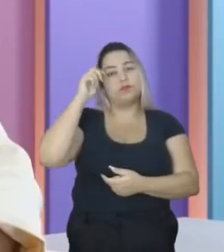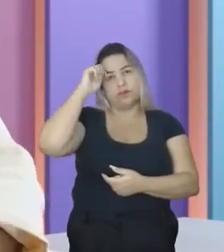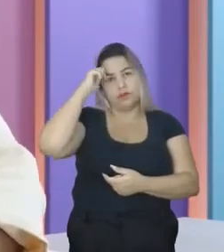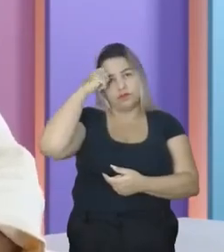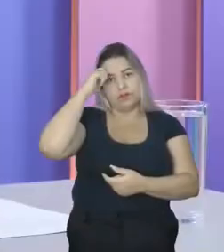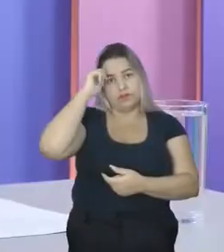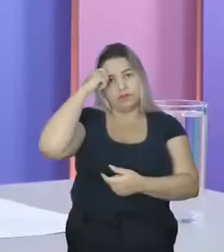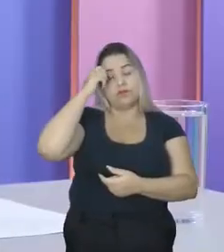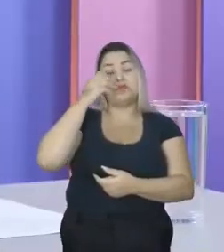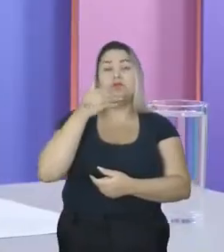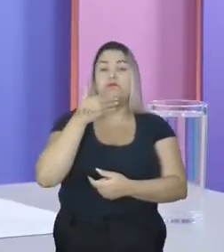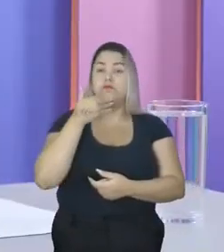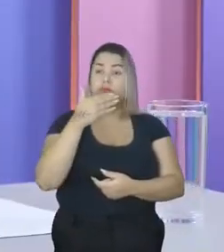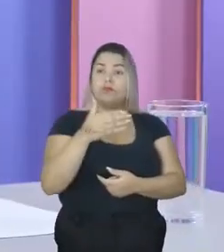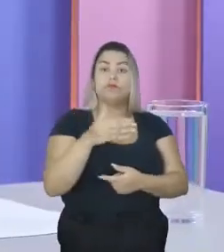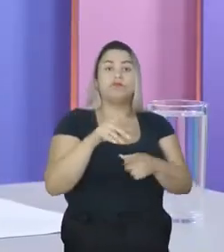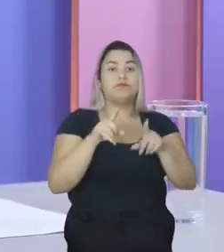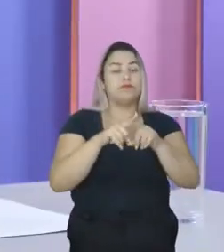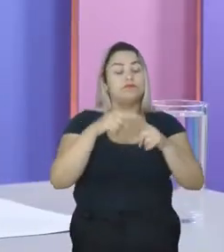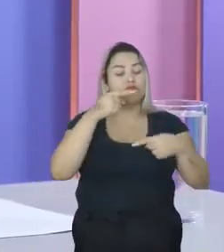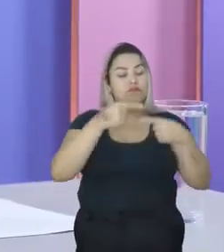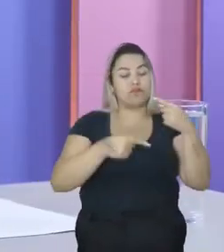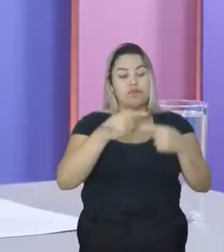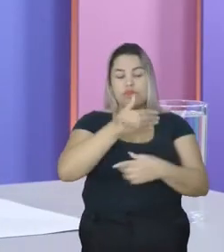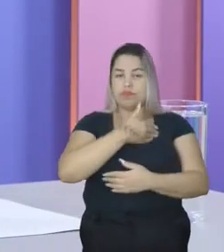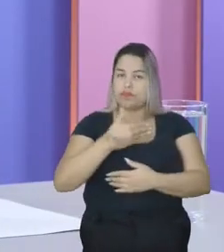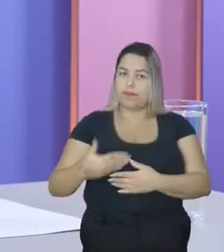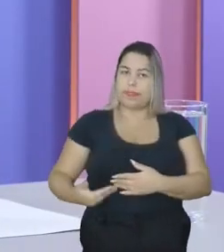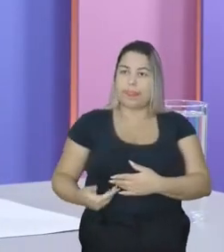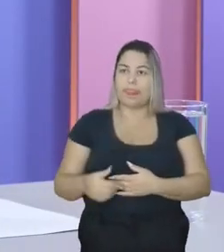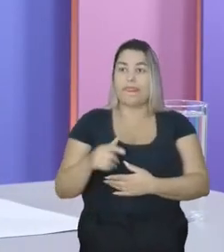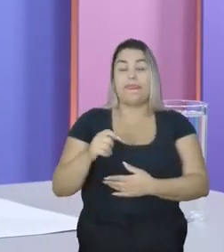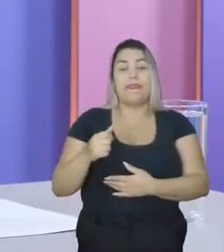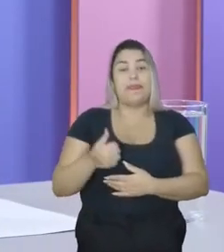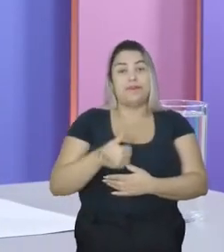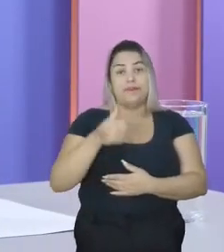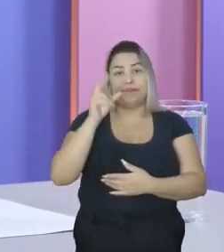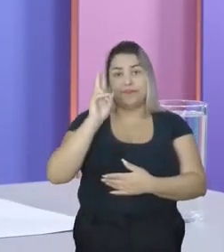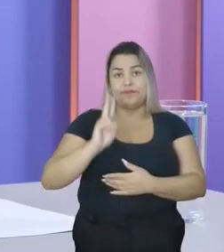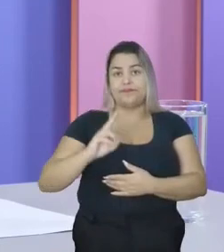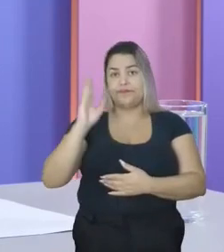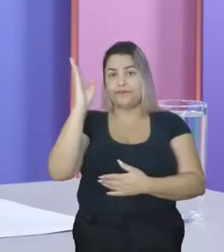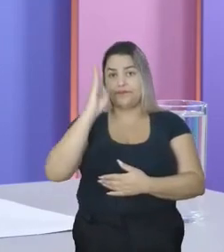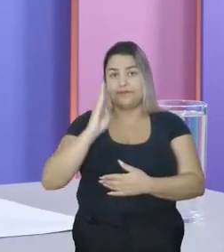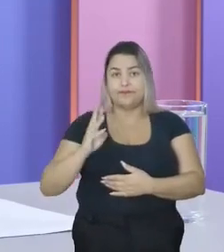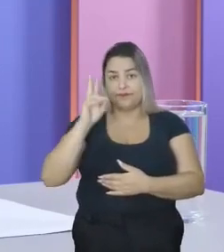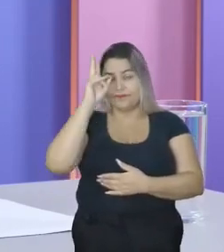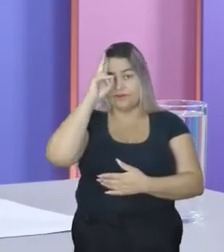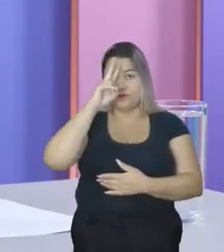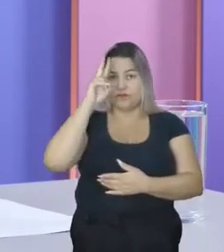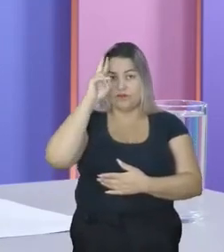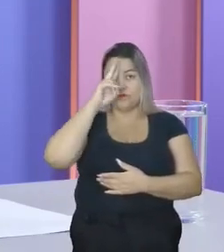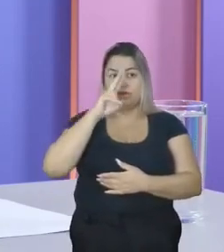políticas públicas. Pela primeira vez na história do Brasil, da